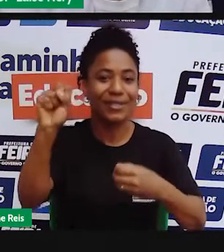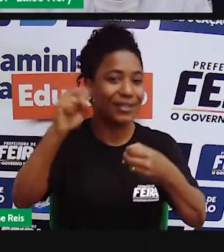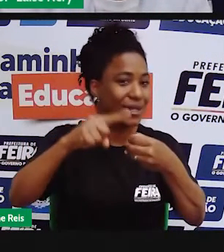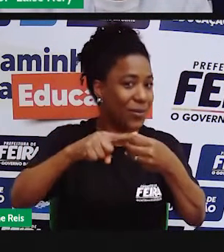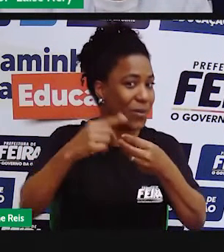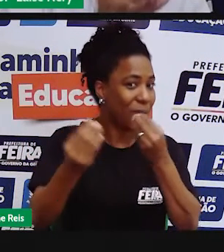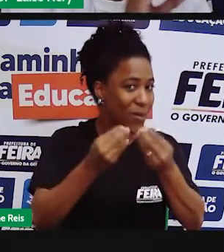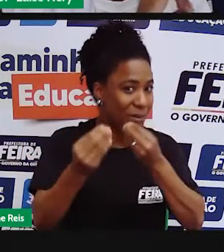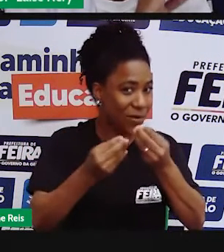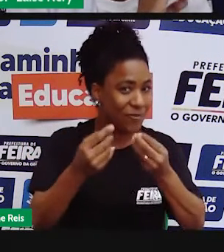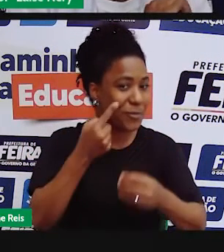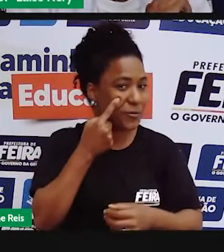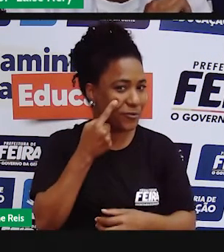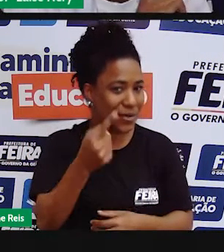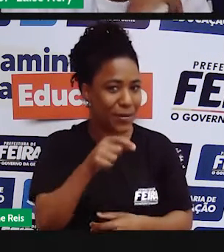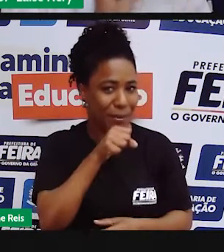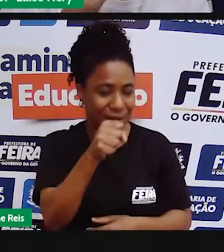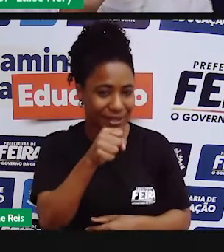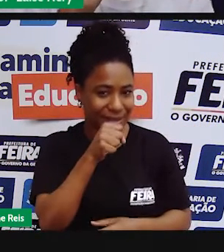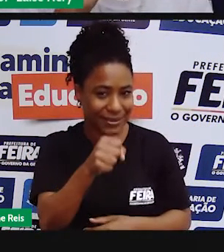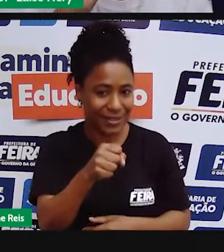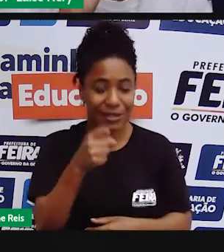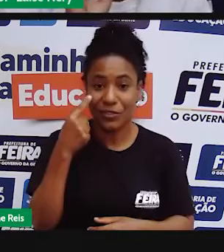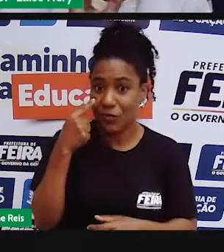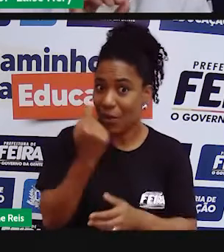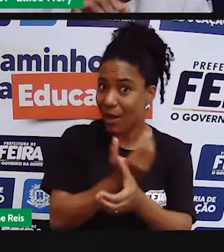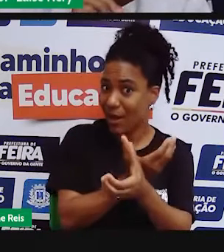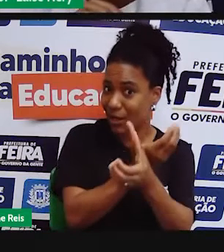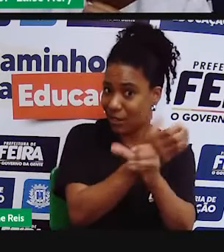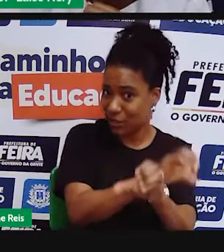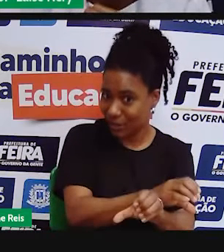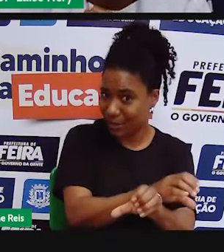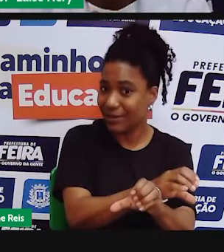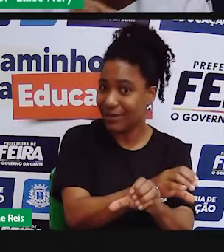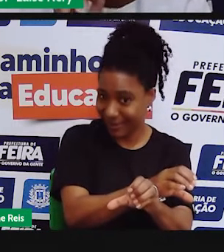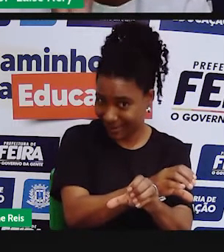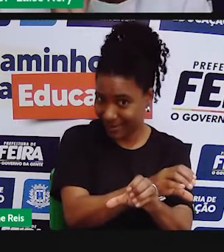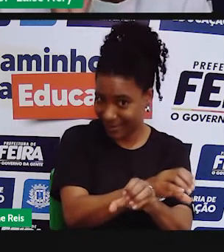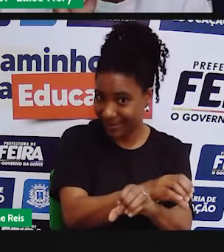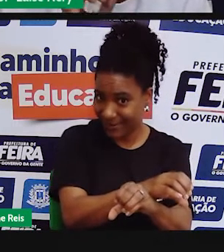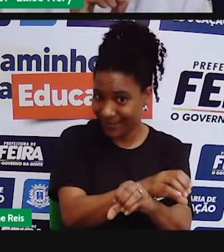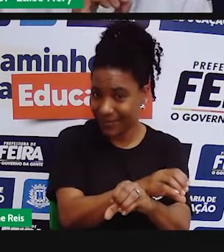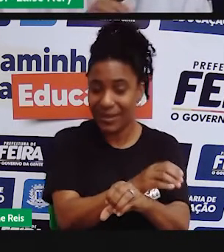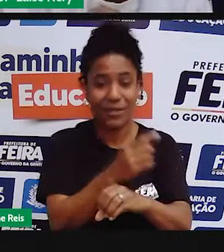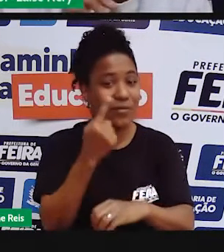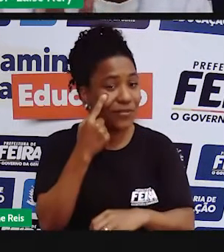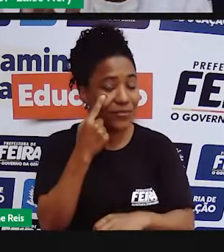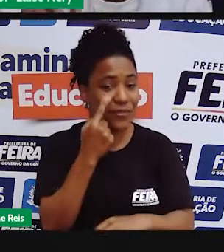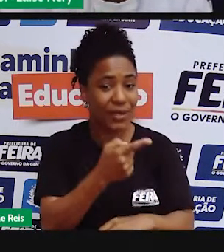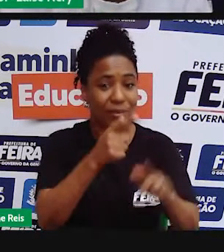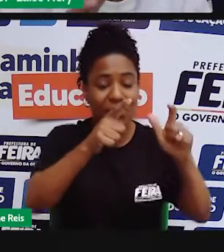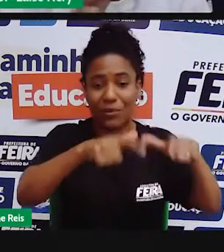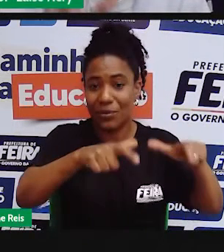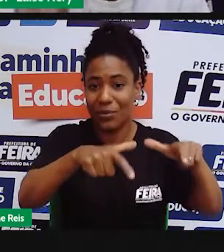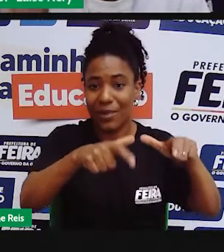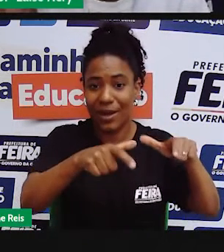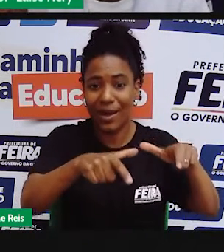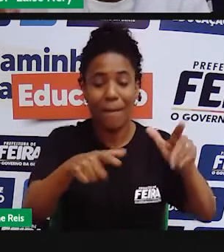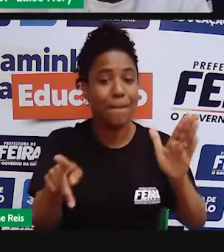Porque nós vimos ali a Caatinga, né? Que é um bioma que é típico de uma